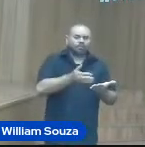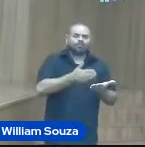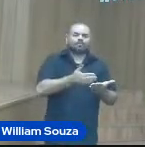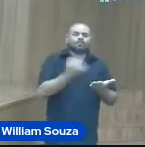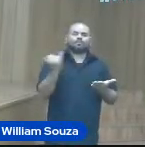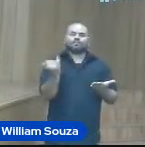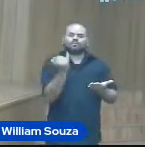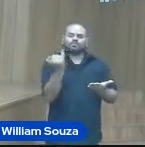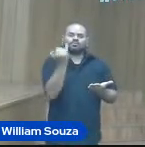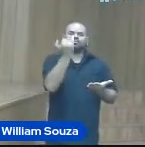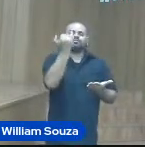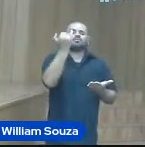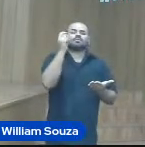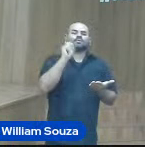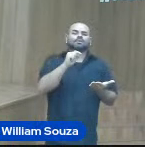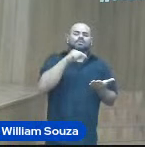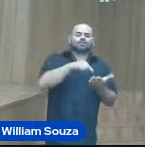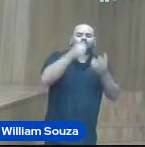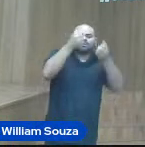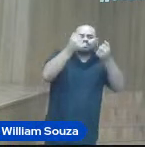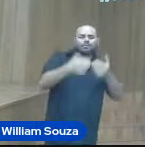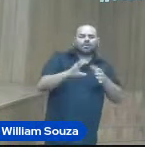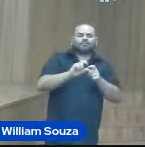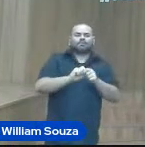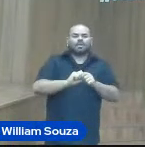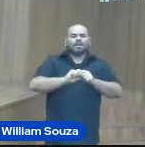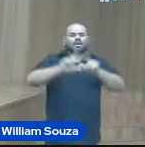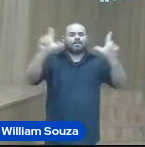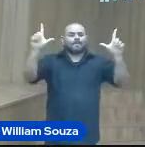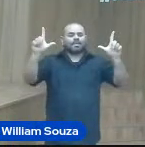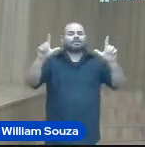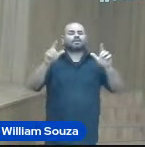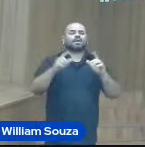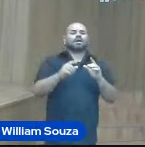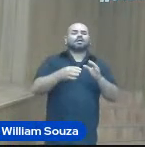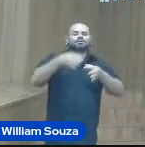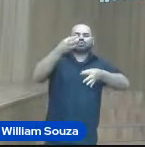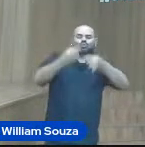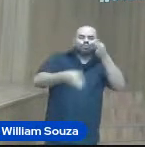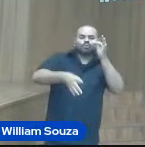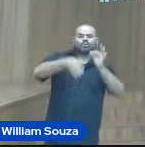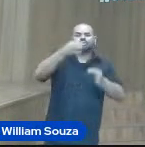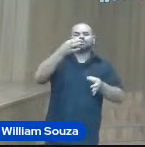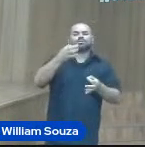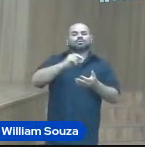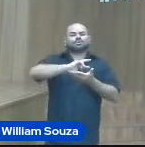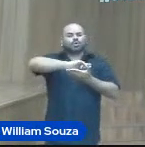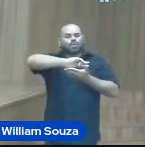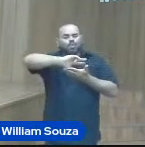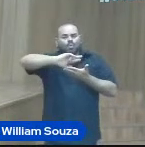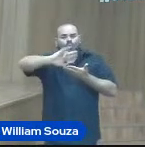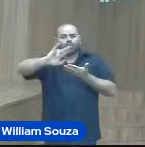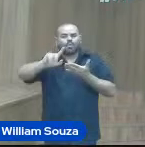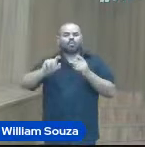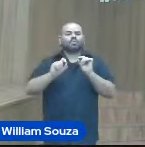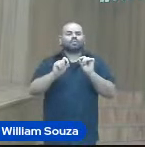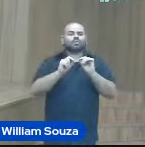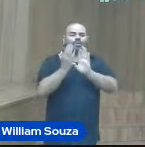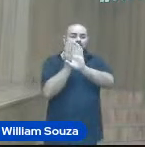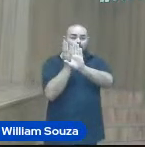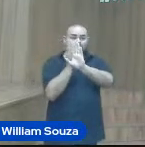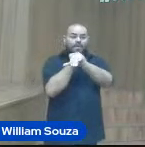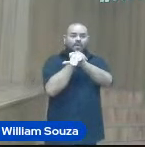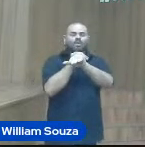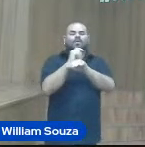que falavam sobre liberdade, que falavam sobre justiça, e qualquer coisa que fosse contra, né,